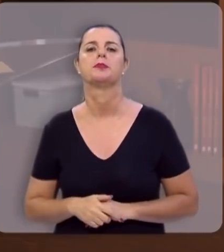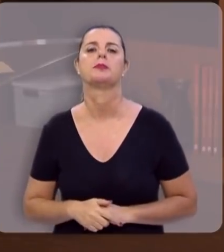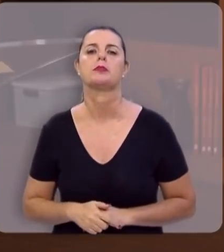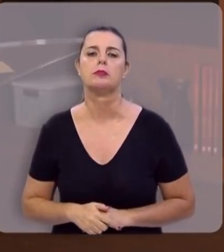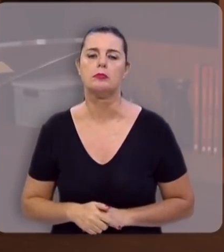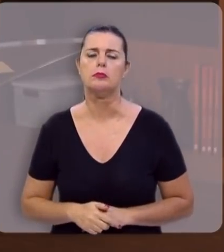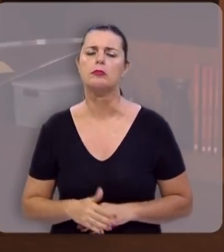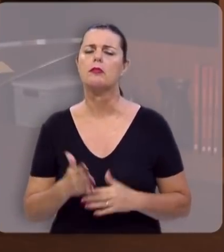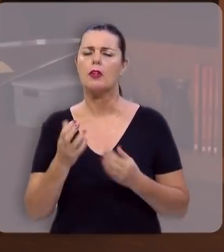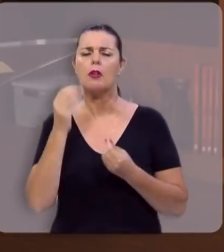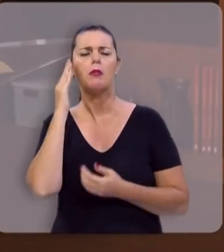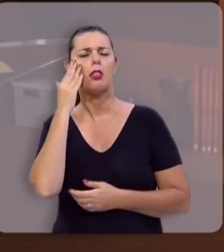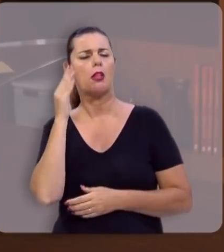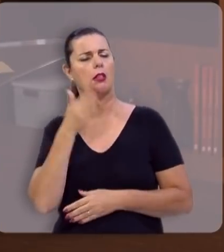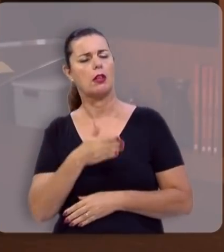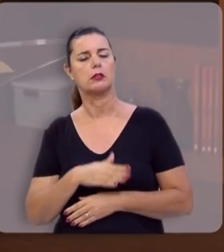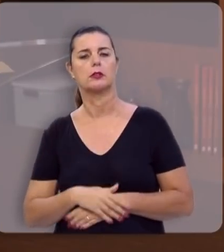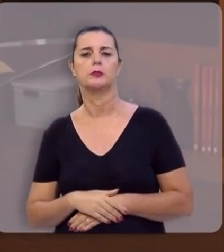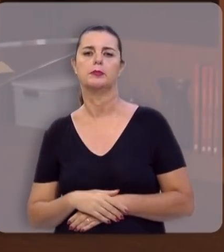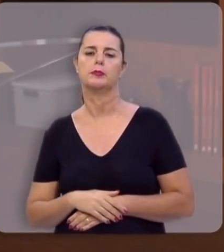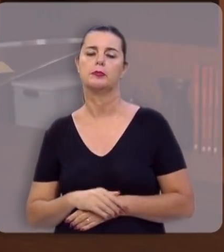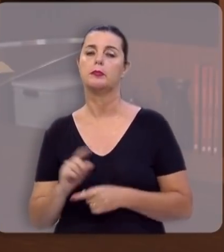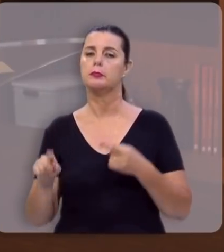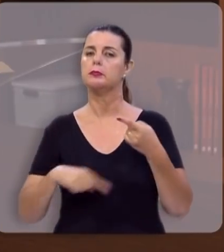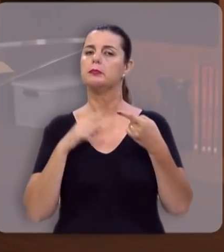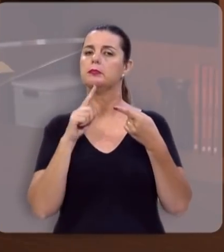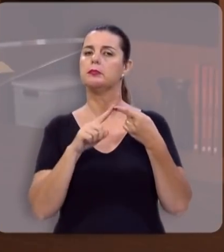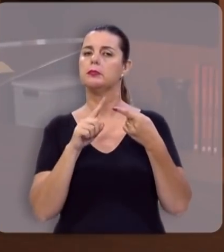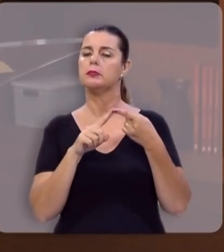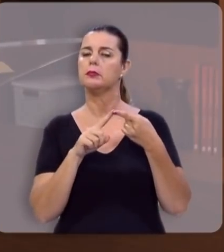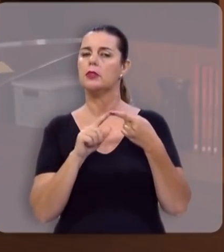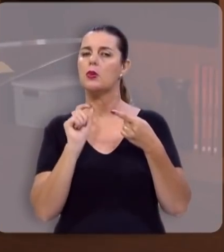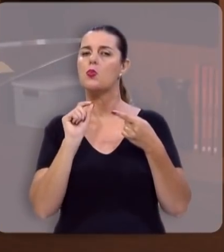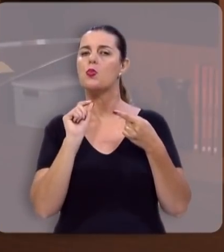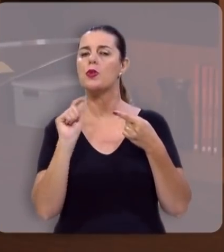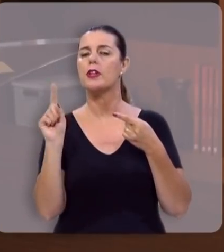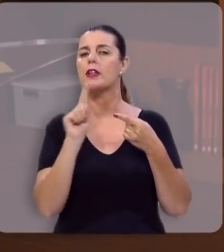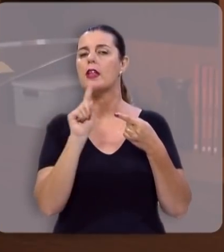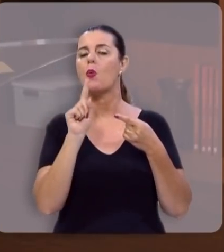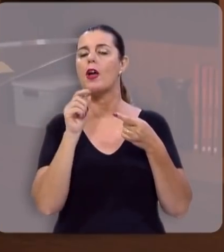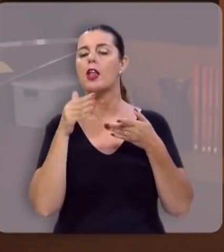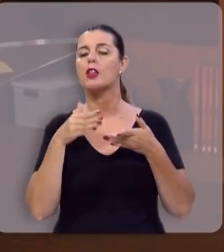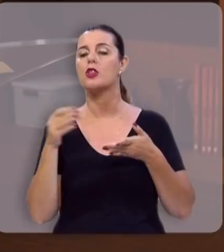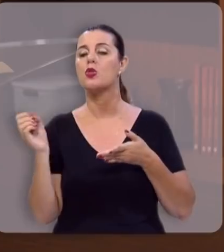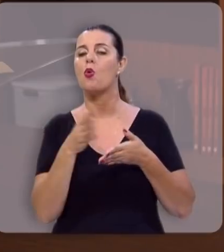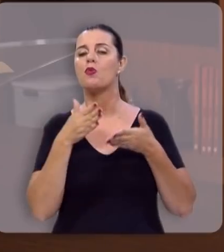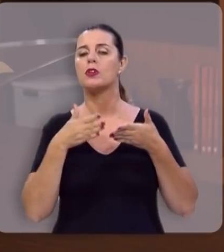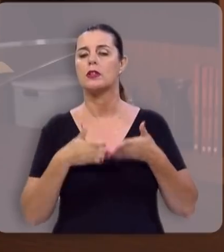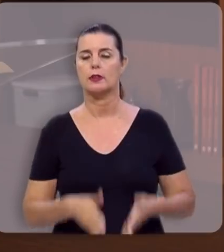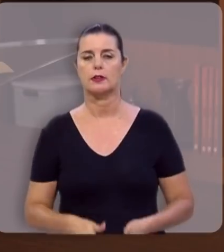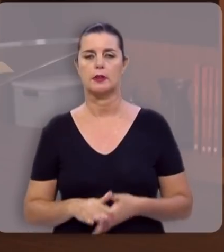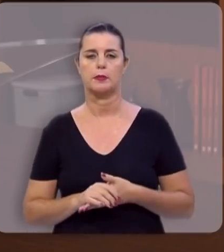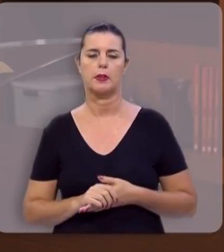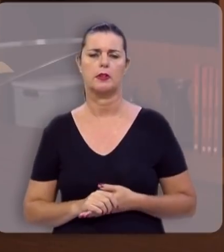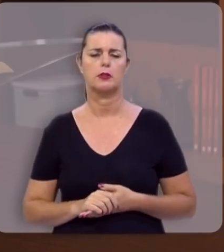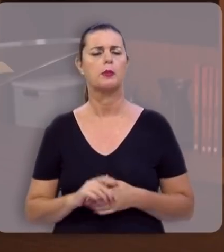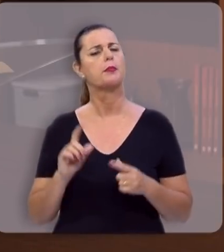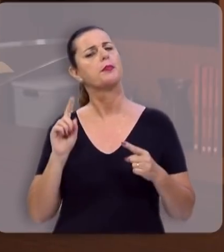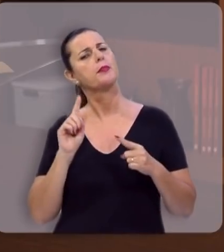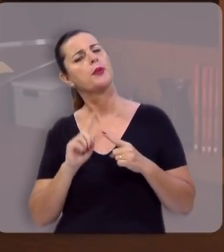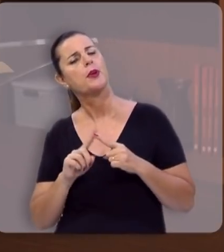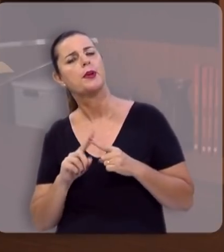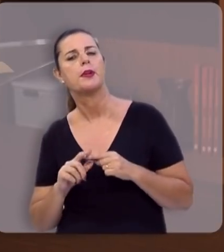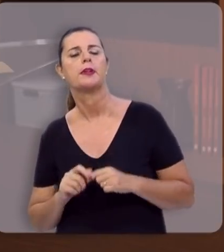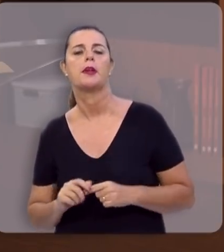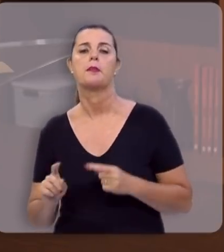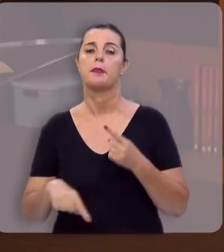Vamos entender isso. Primeiramente, vamos entender o que não é novo nascimento. Porque,